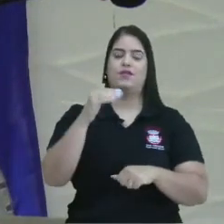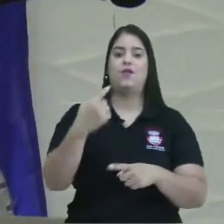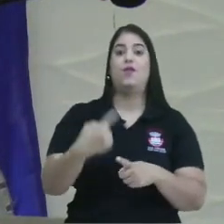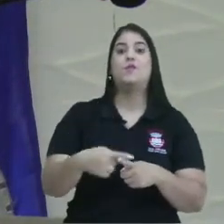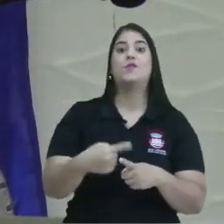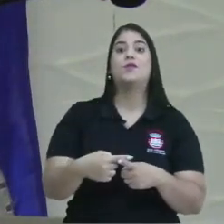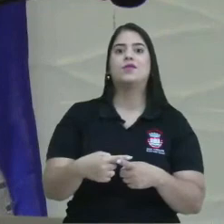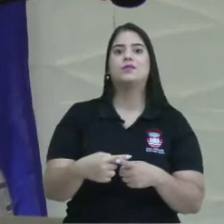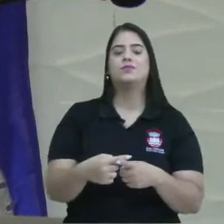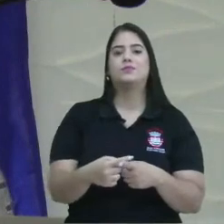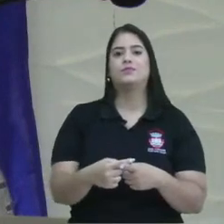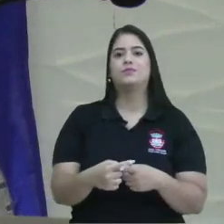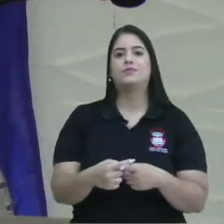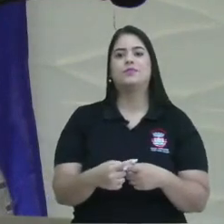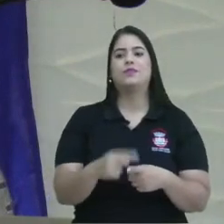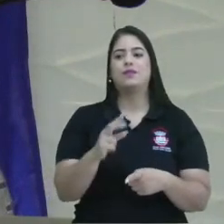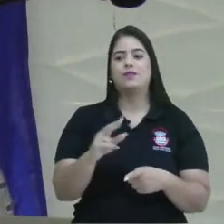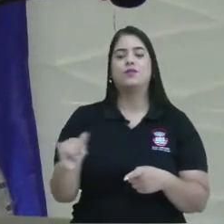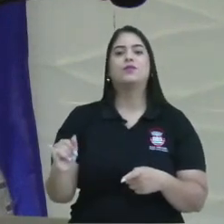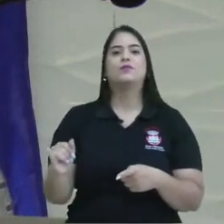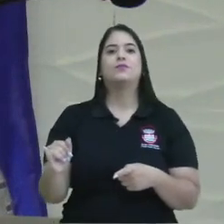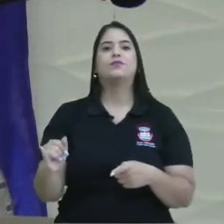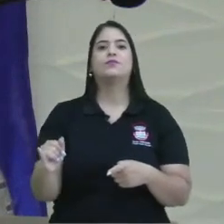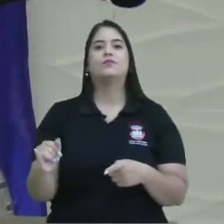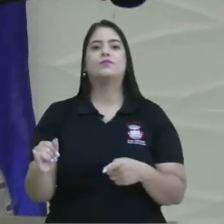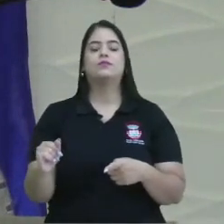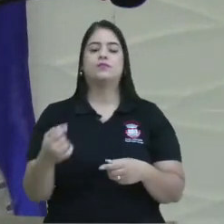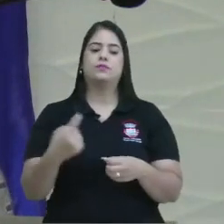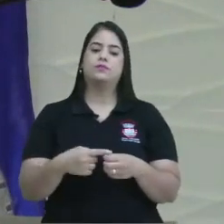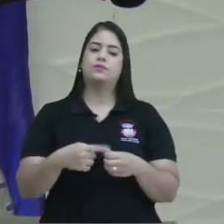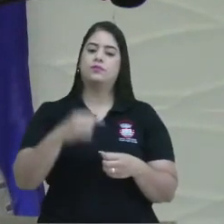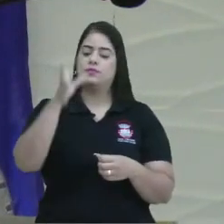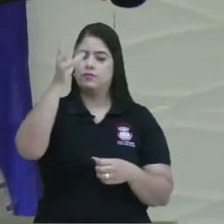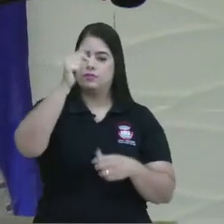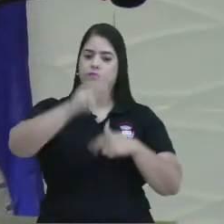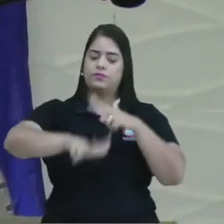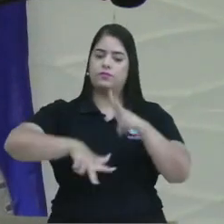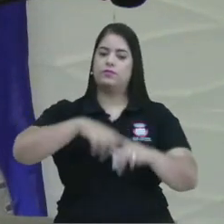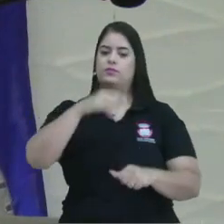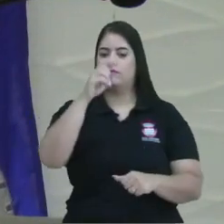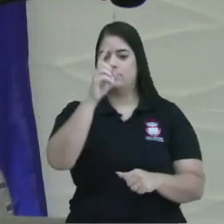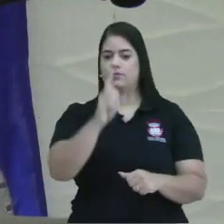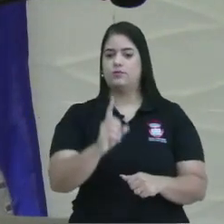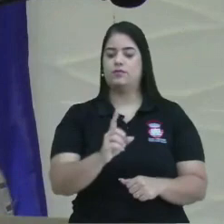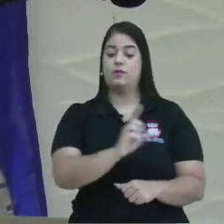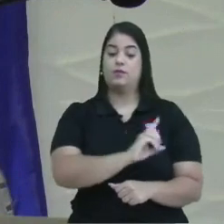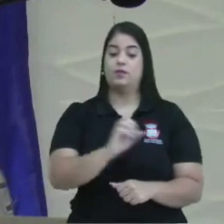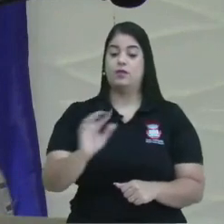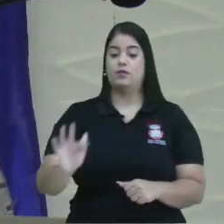foi enviado ao município de São Bento do Una, através do deputado federal